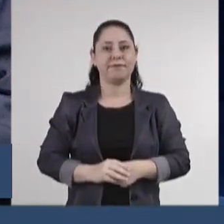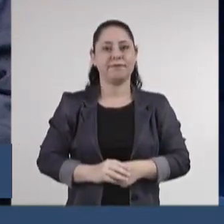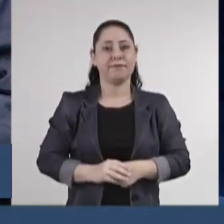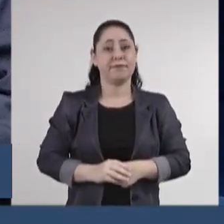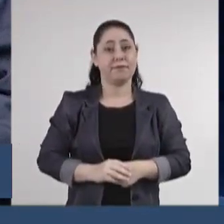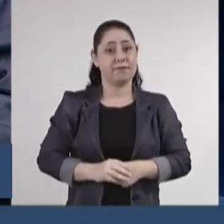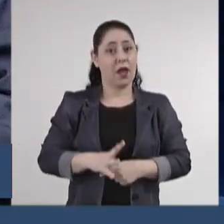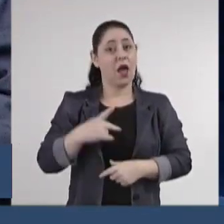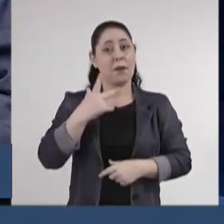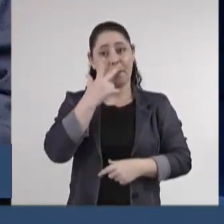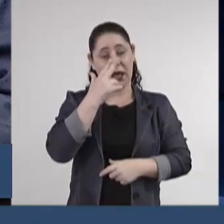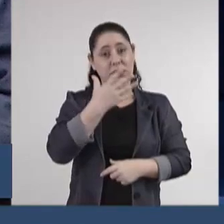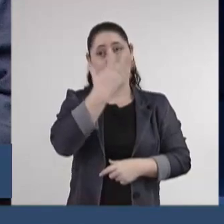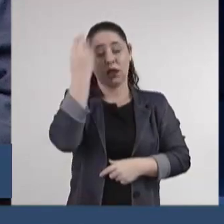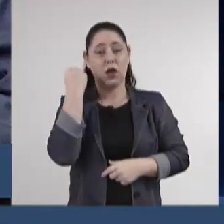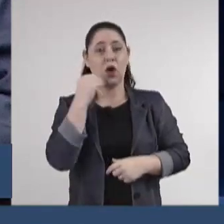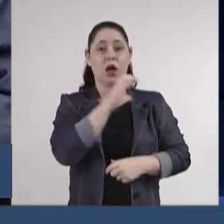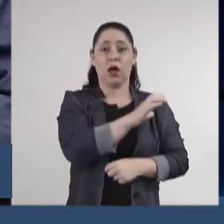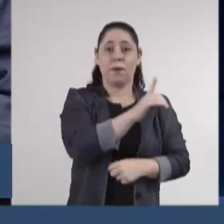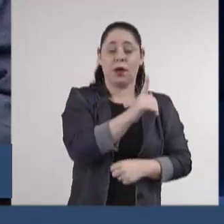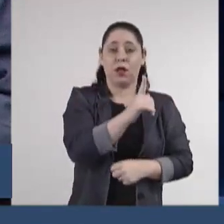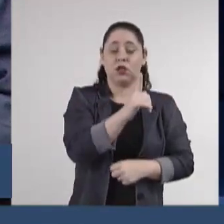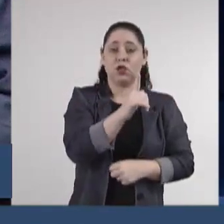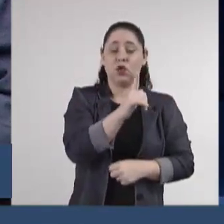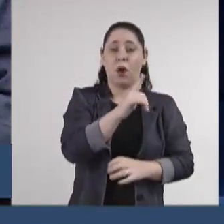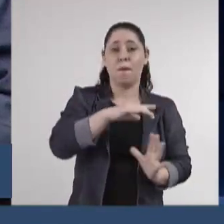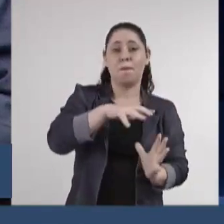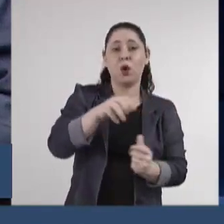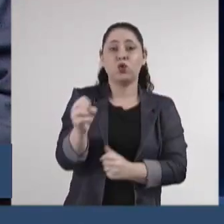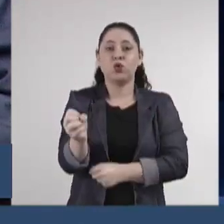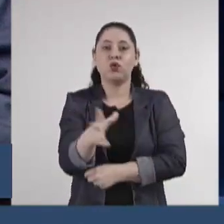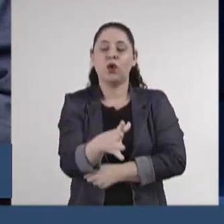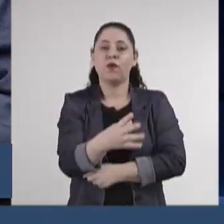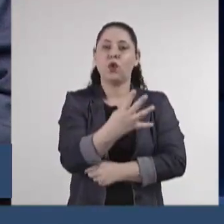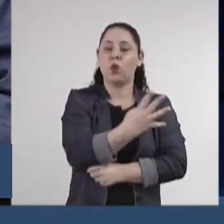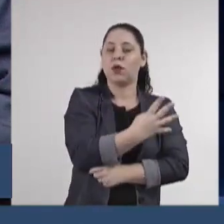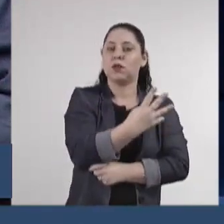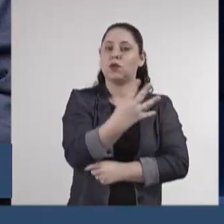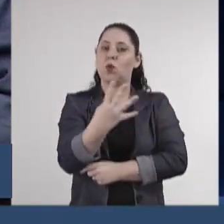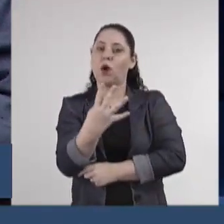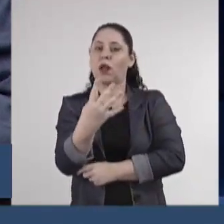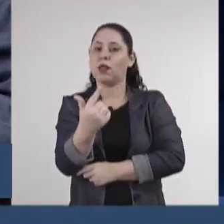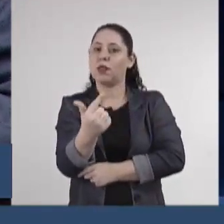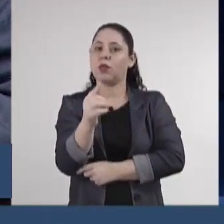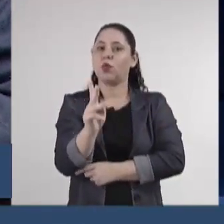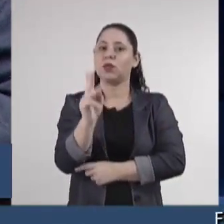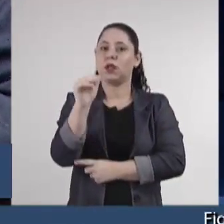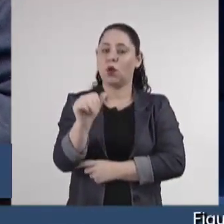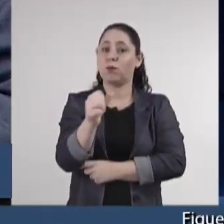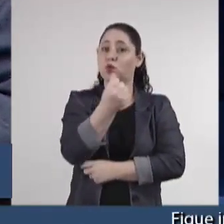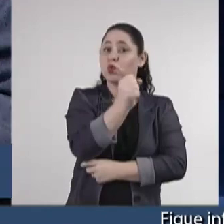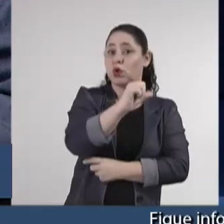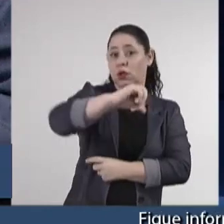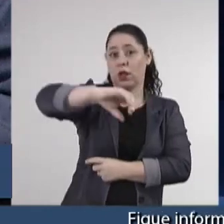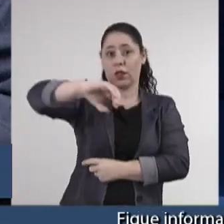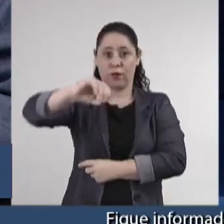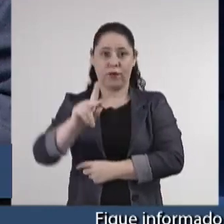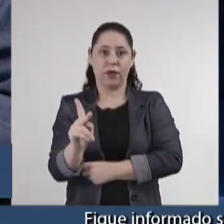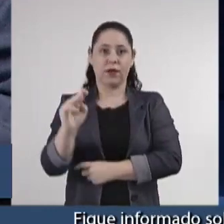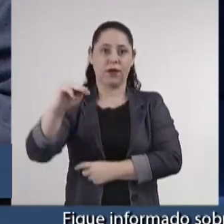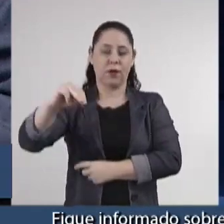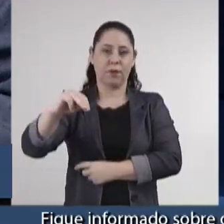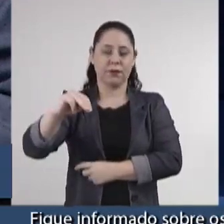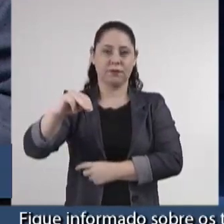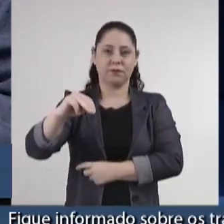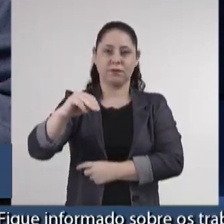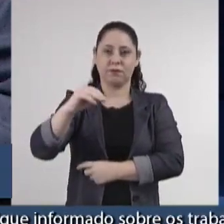Está deixando para trás Campo Grande e Mundo Novo, 442 quilômetros dos 890.